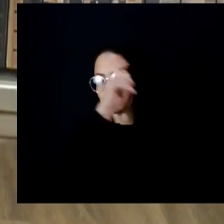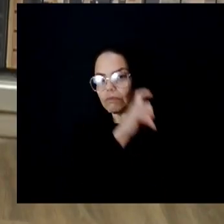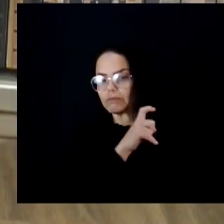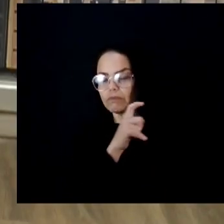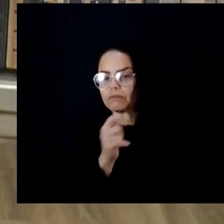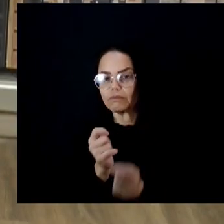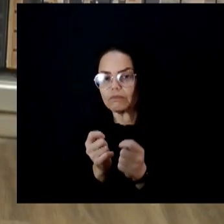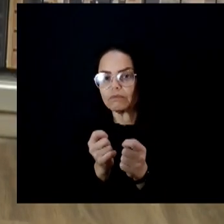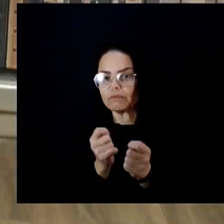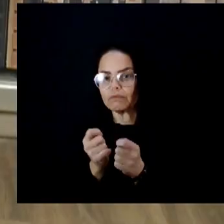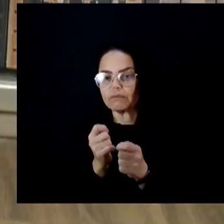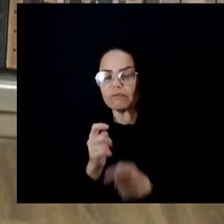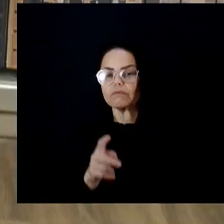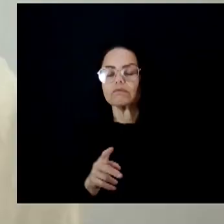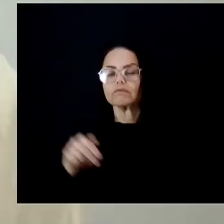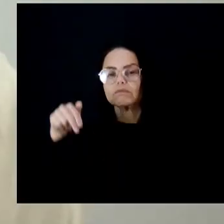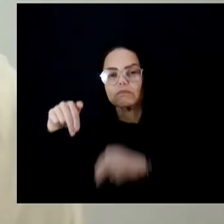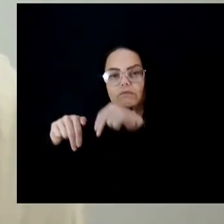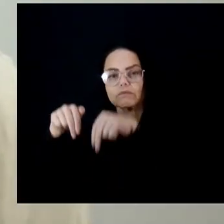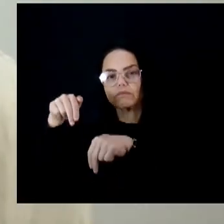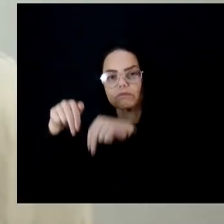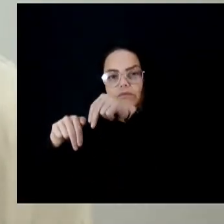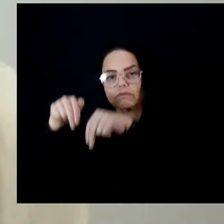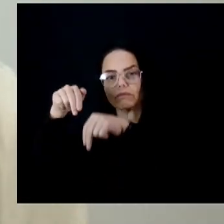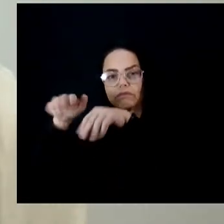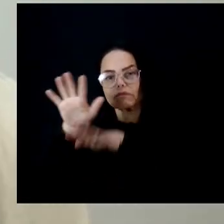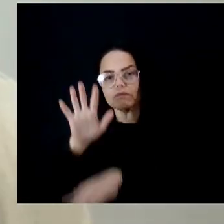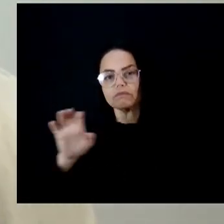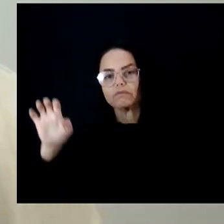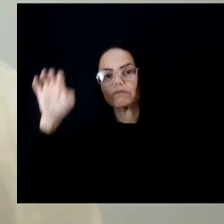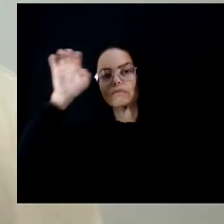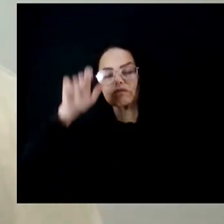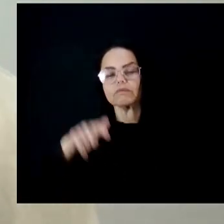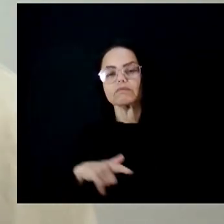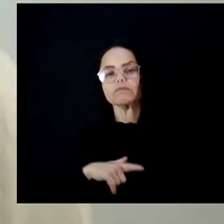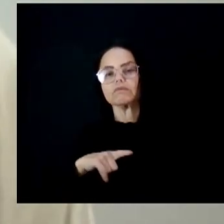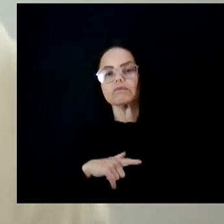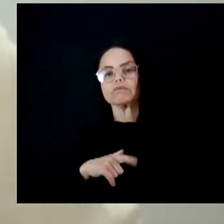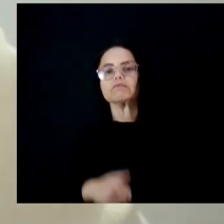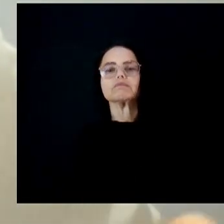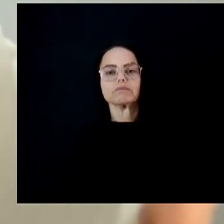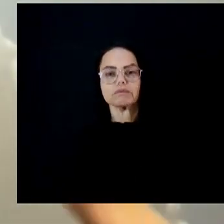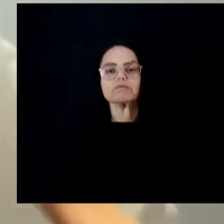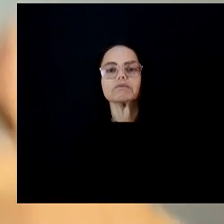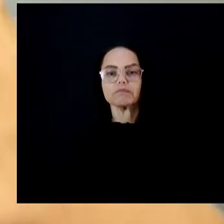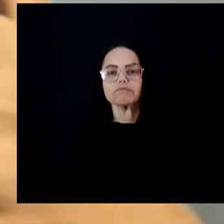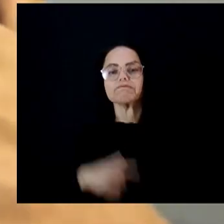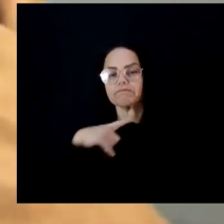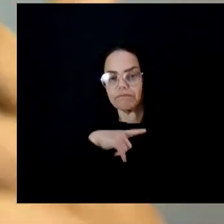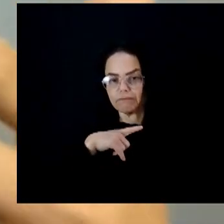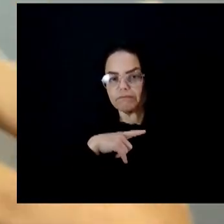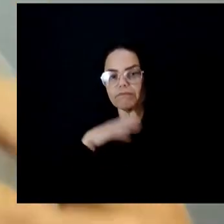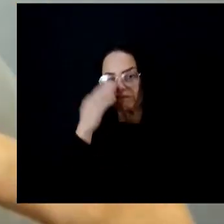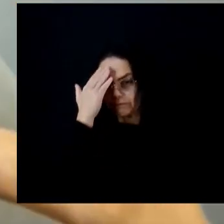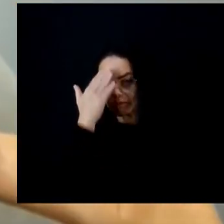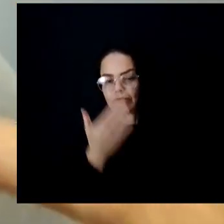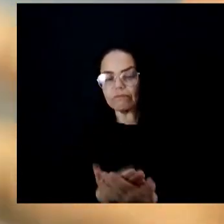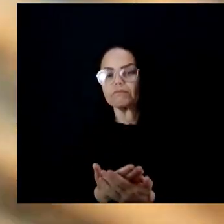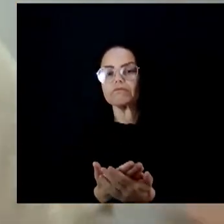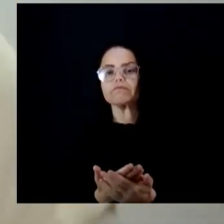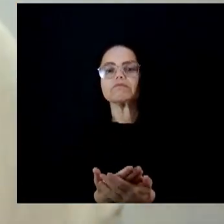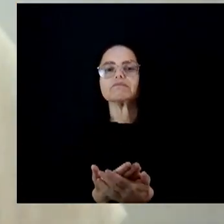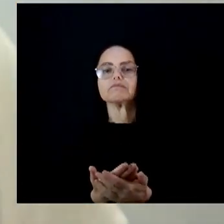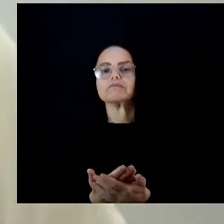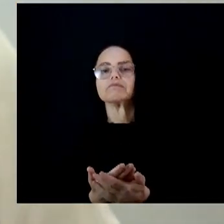região norte. Quase todos os estados da região norte, a gente tem pouquíssimas estações lá. Então, acredita-se que a gente tem muitos terremotos